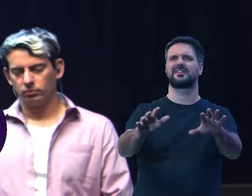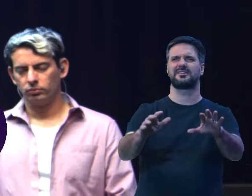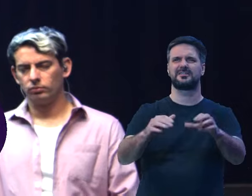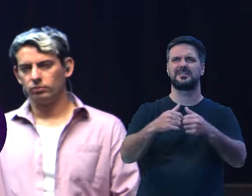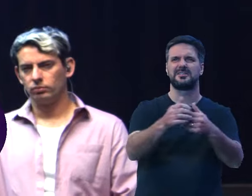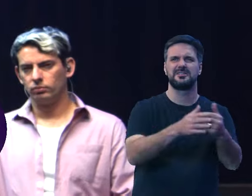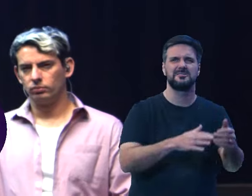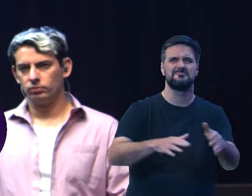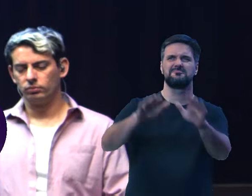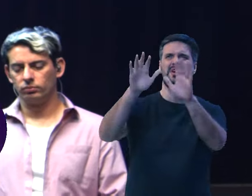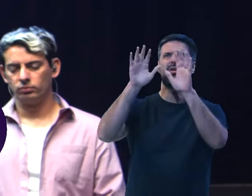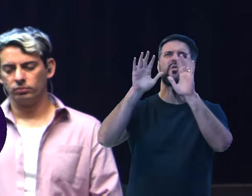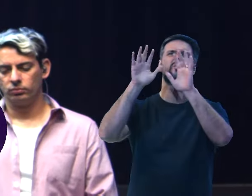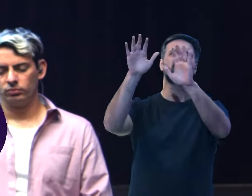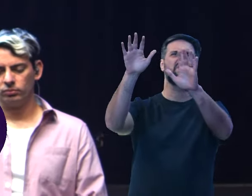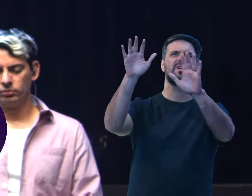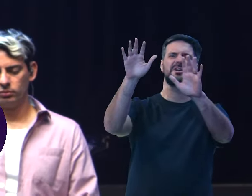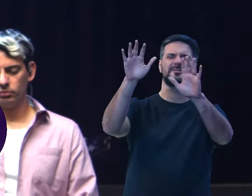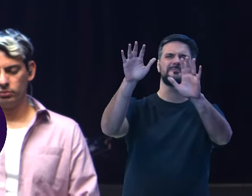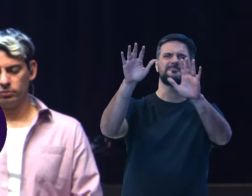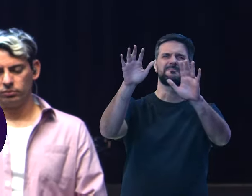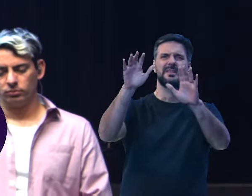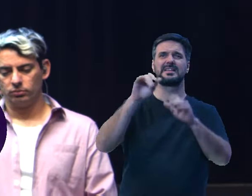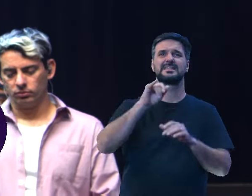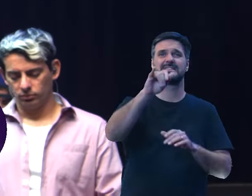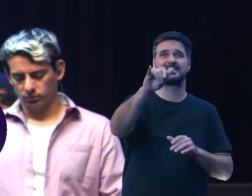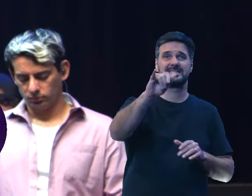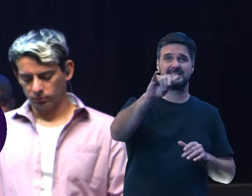mão. Se você levantou a tua mão,